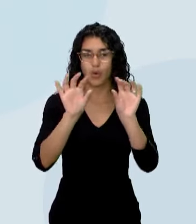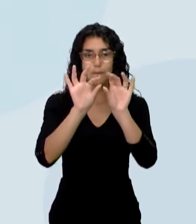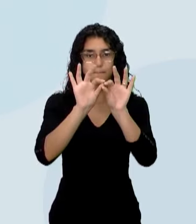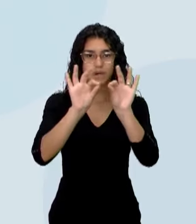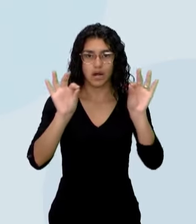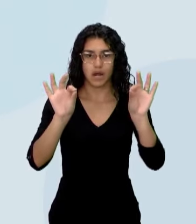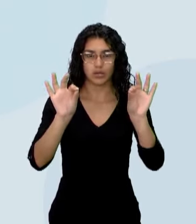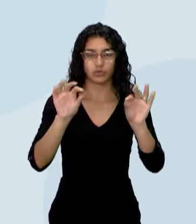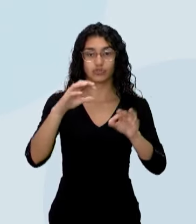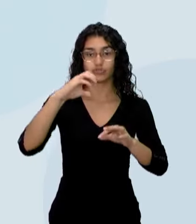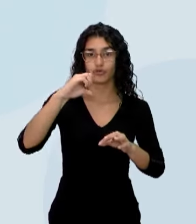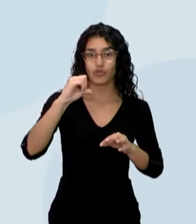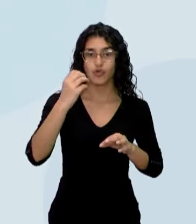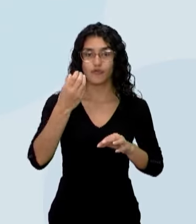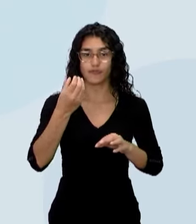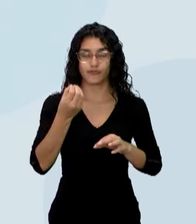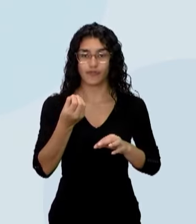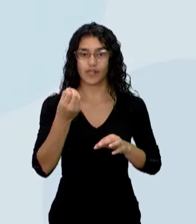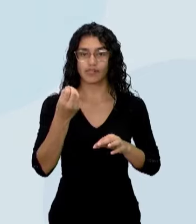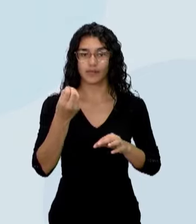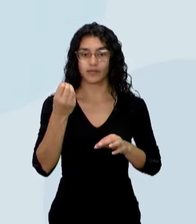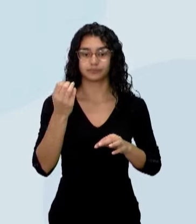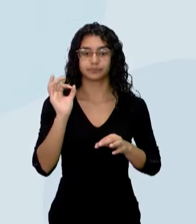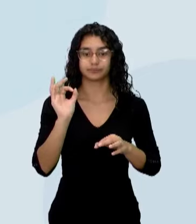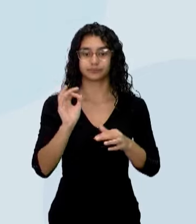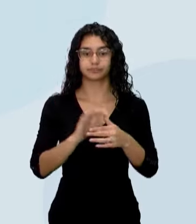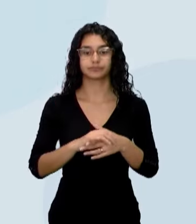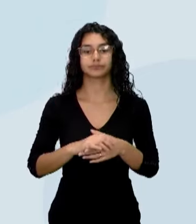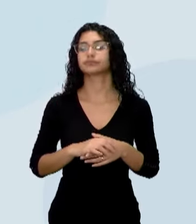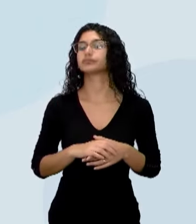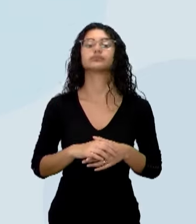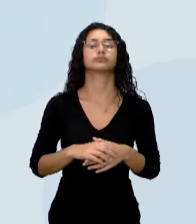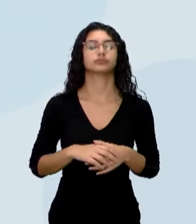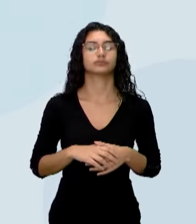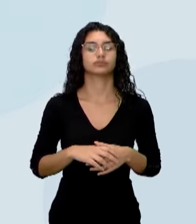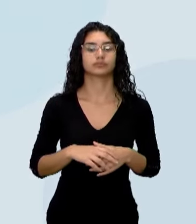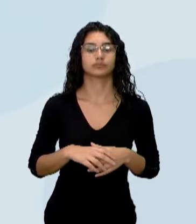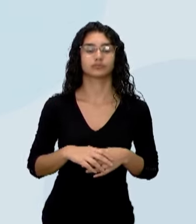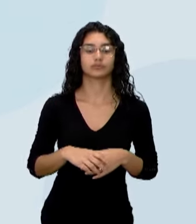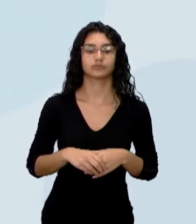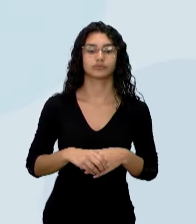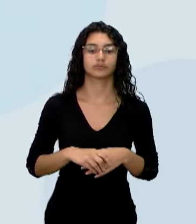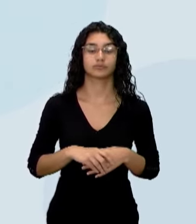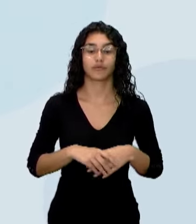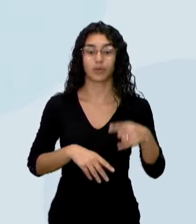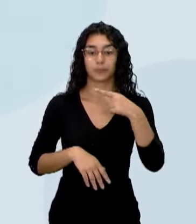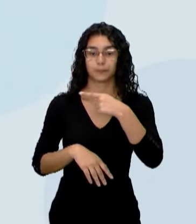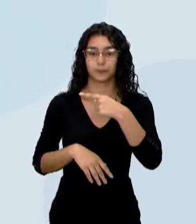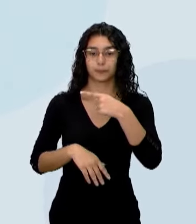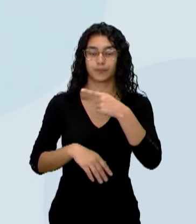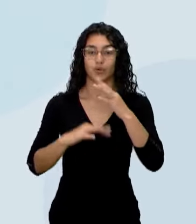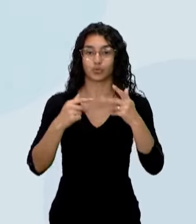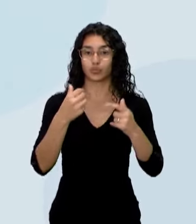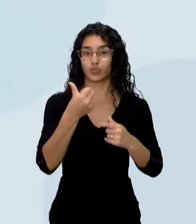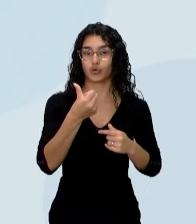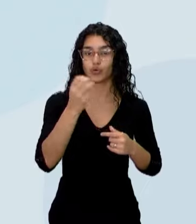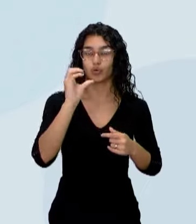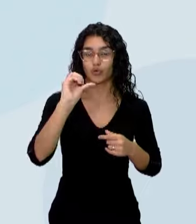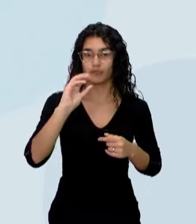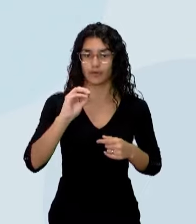ângulo de 90 graus. Então este ângulo aqui é 90, ó. 90, 90, 90 e eu quero saber quem é o